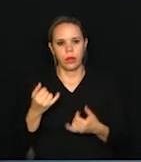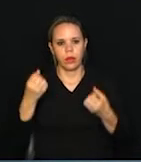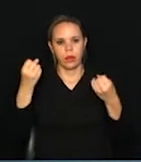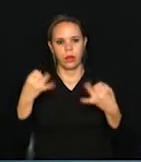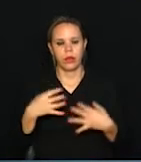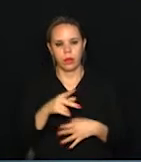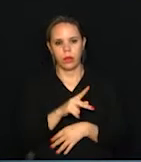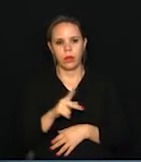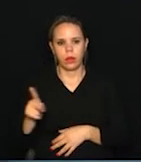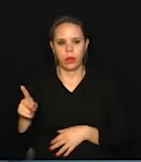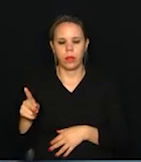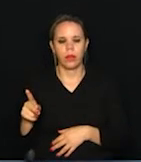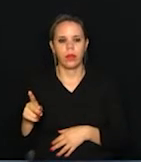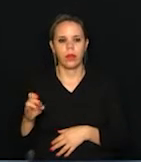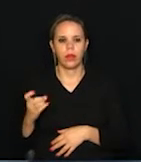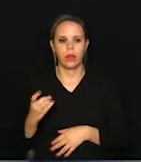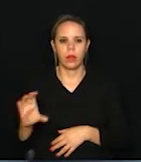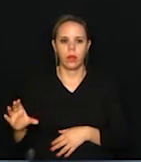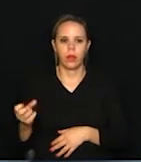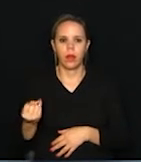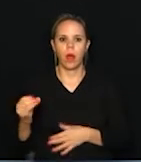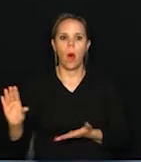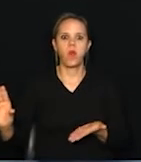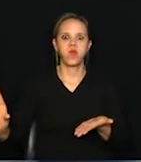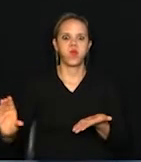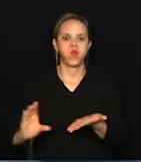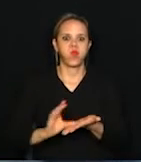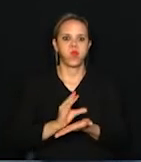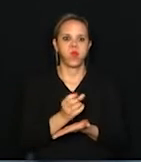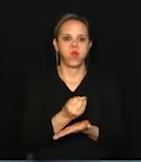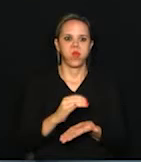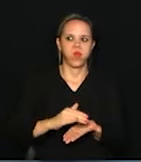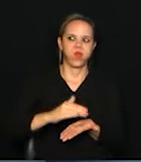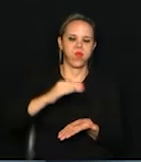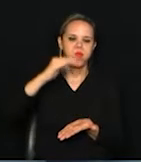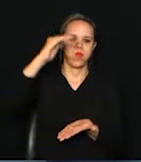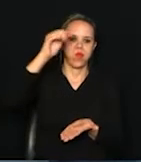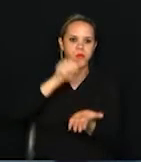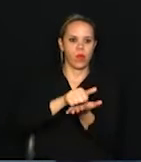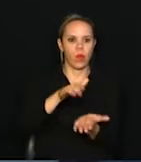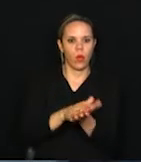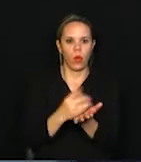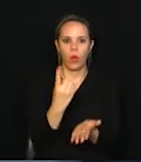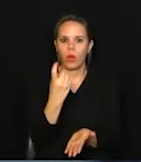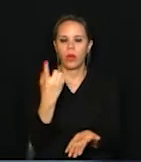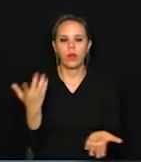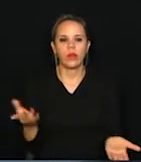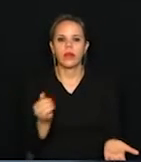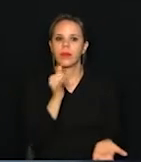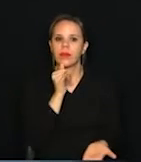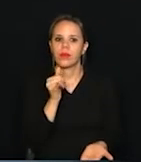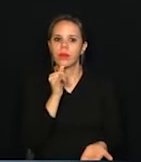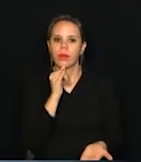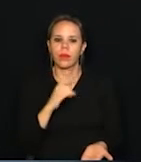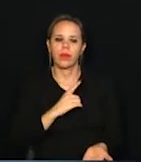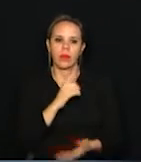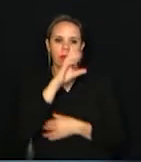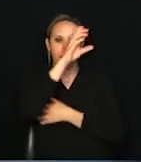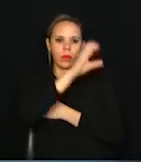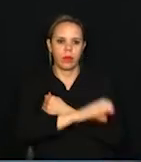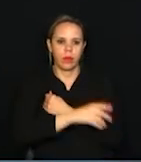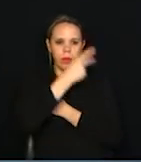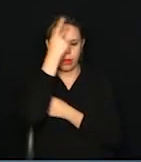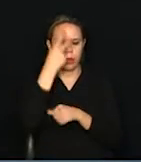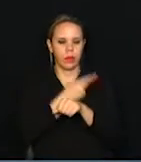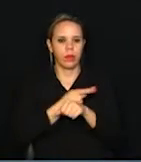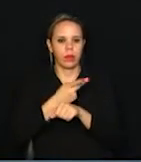Ayrton, recebeu um volume grande de multas de uma única vez. Então, por exemplo, tem um cidadão que procurou,